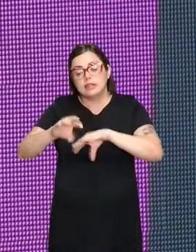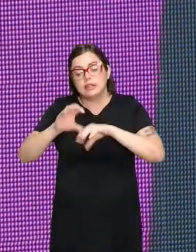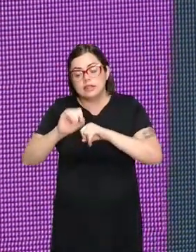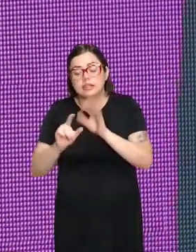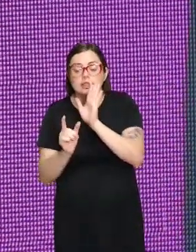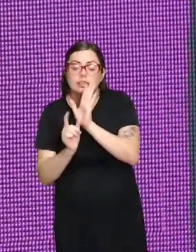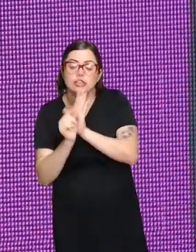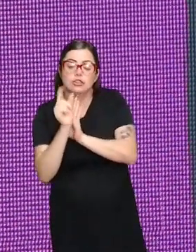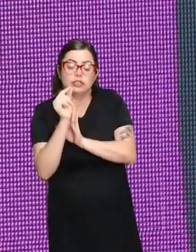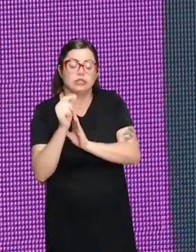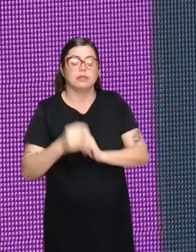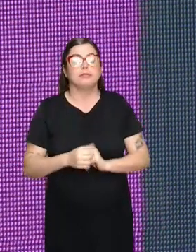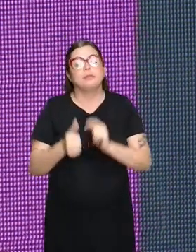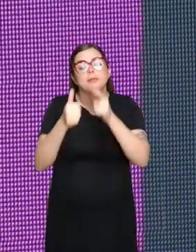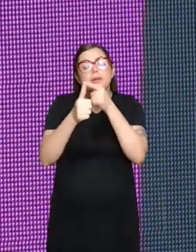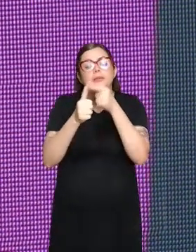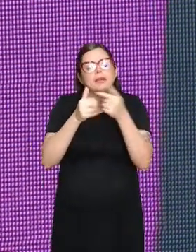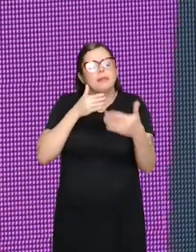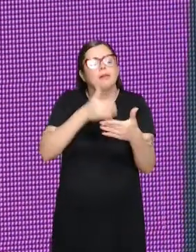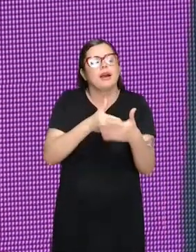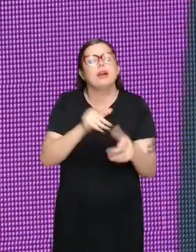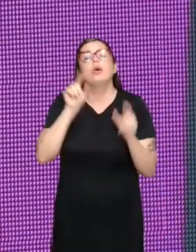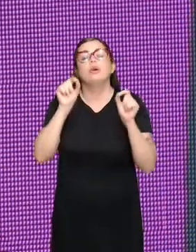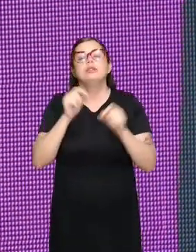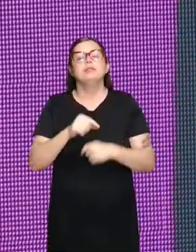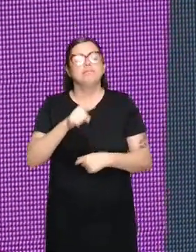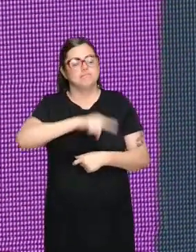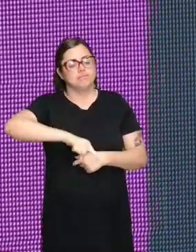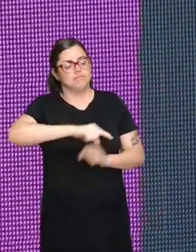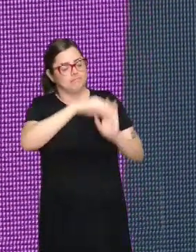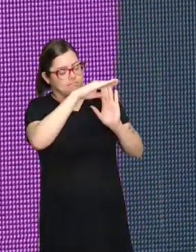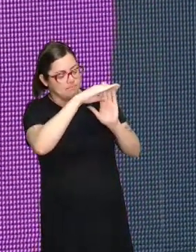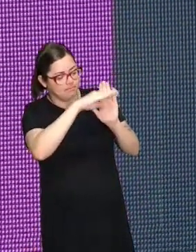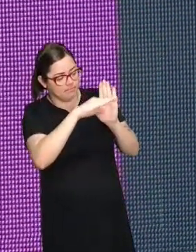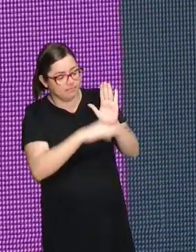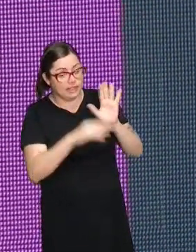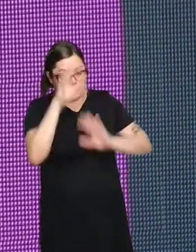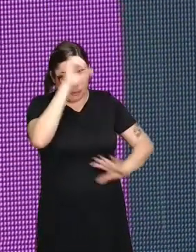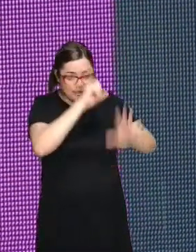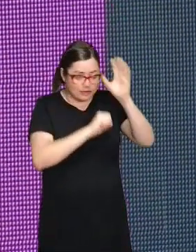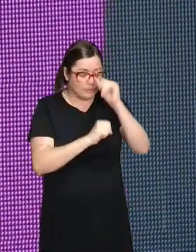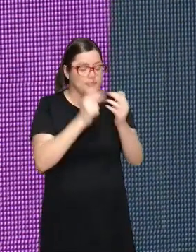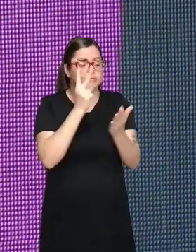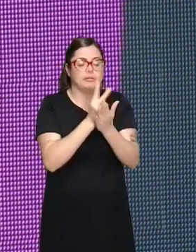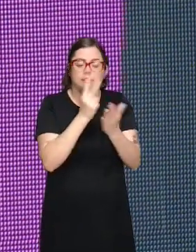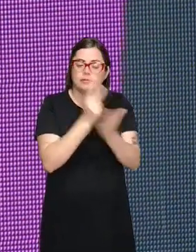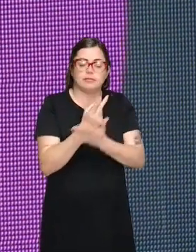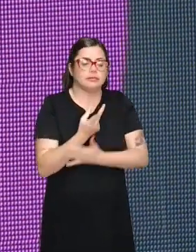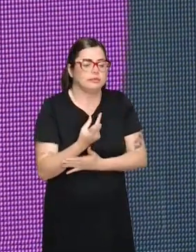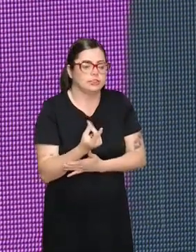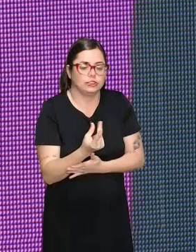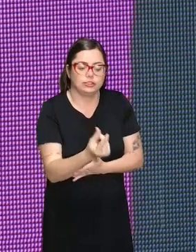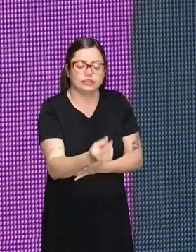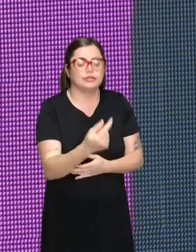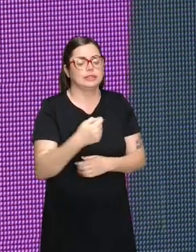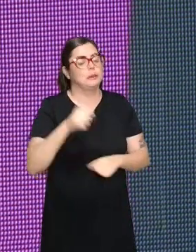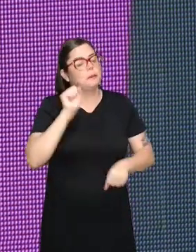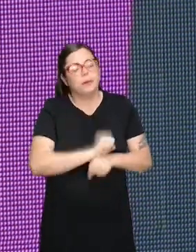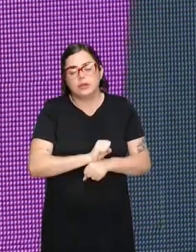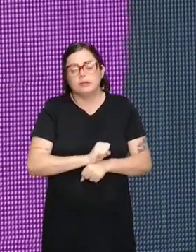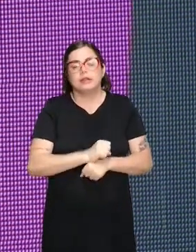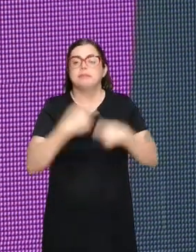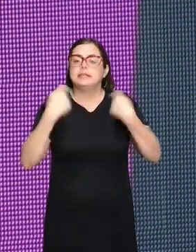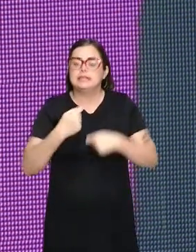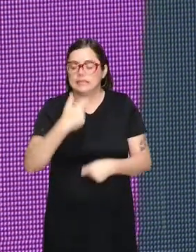passo, mostrar que a jornada de aprendizagem precisa ser contínua, que elas precisam querer aprender, precisam estar ali presentes, precisam de